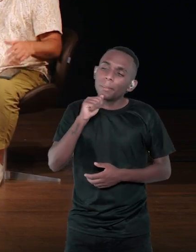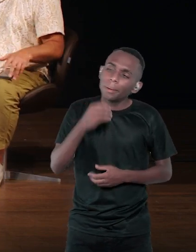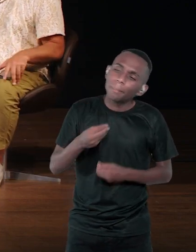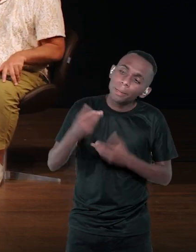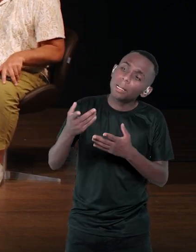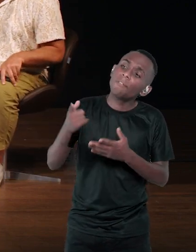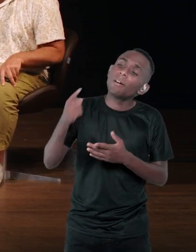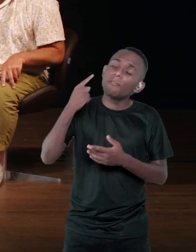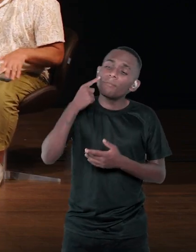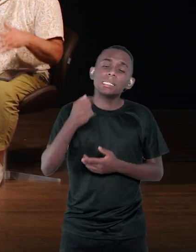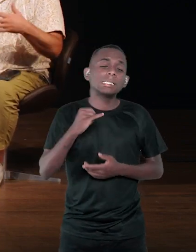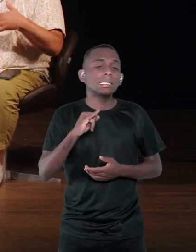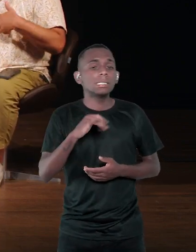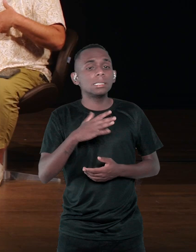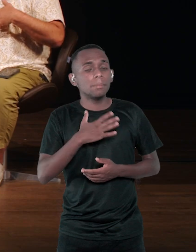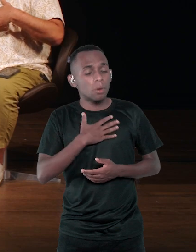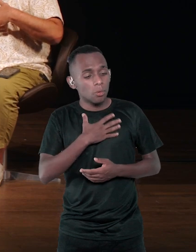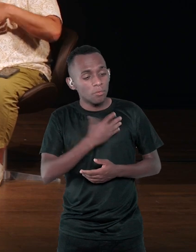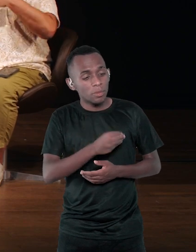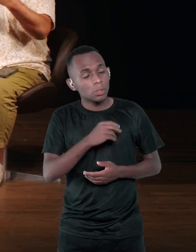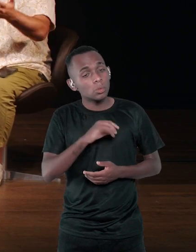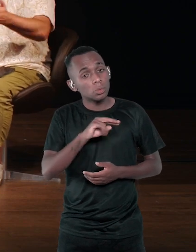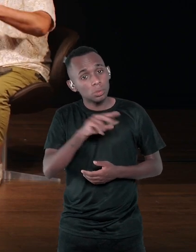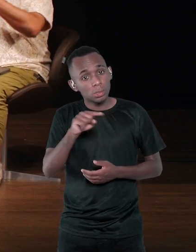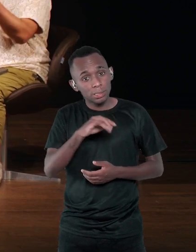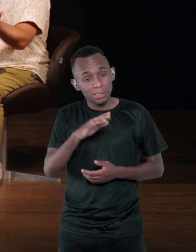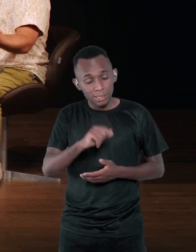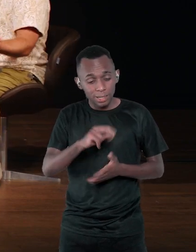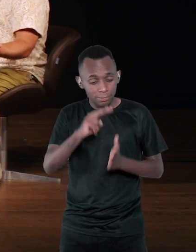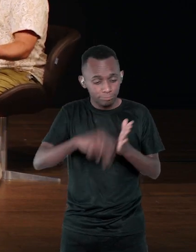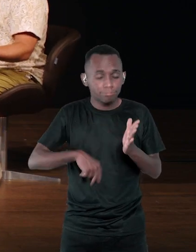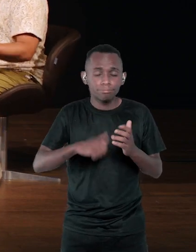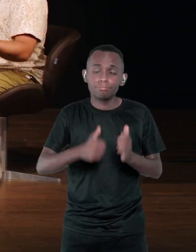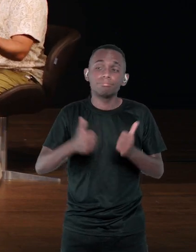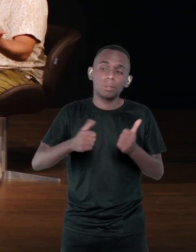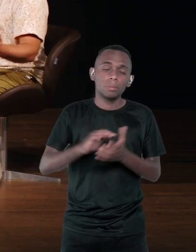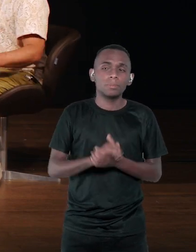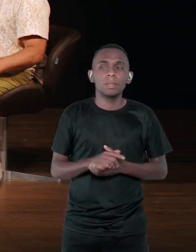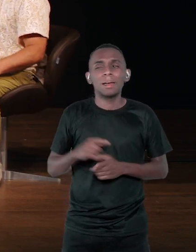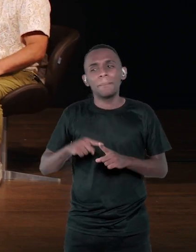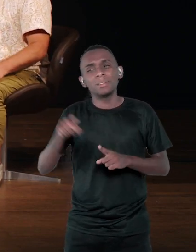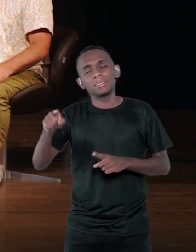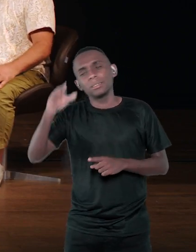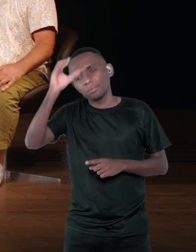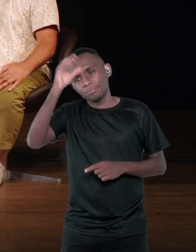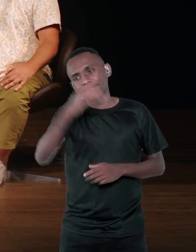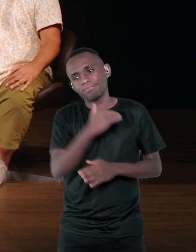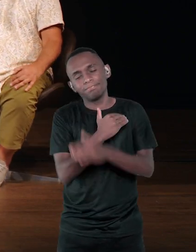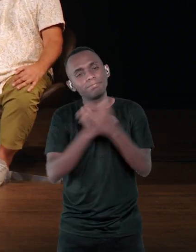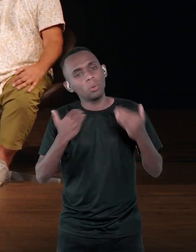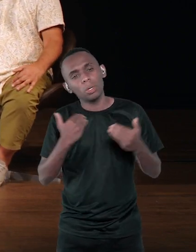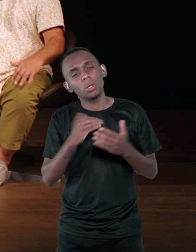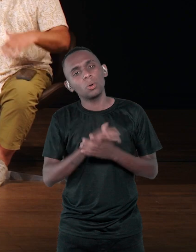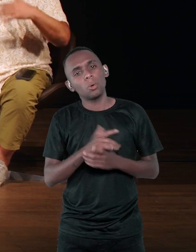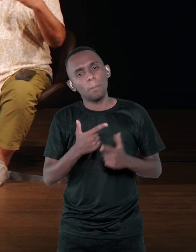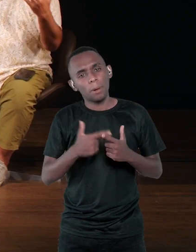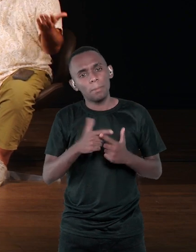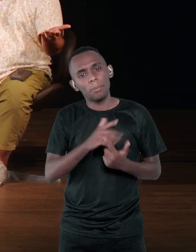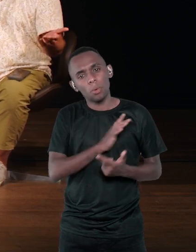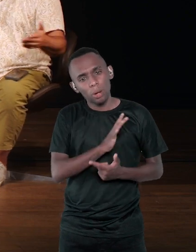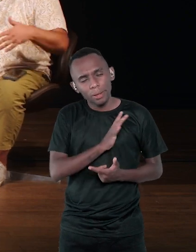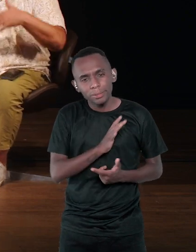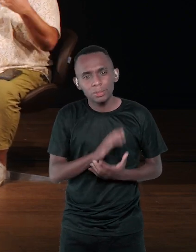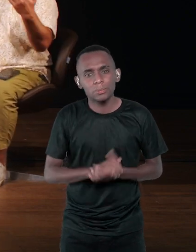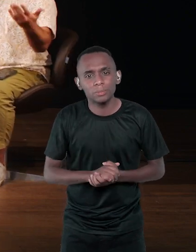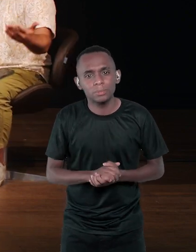Cacaso morreu muito cedo, perdi meu tio, ele tinha 42 anos, imagina, com um infarto fulminante. E